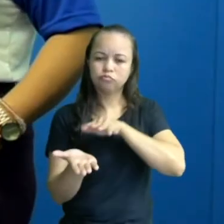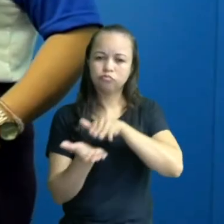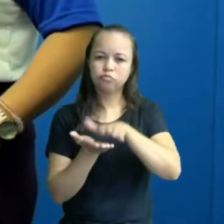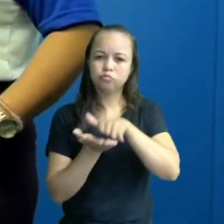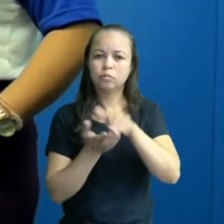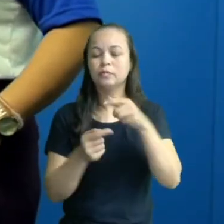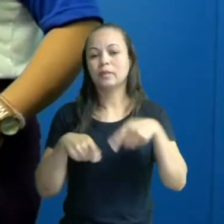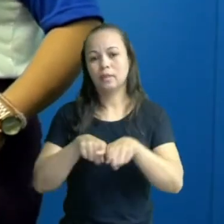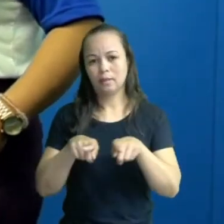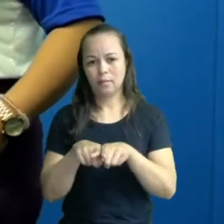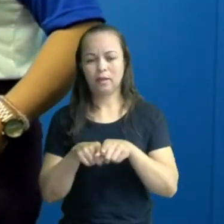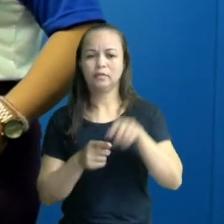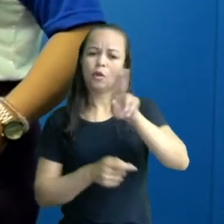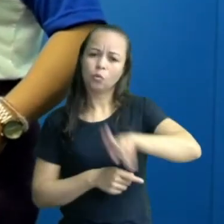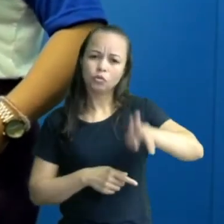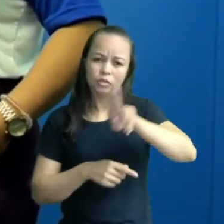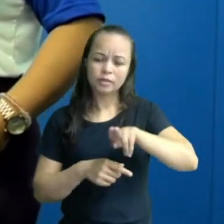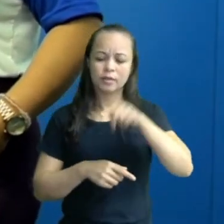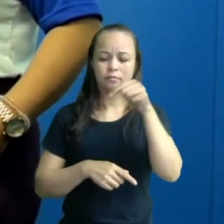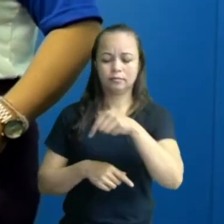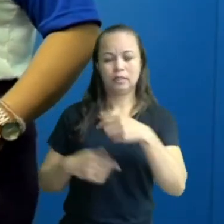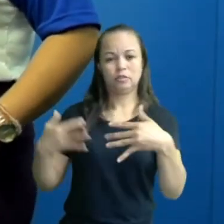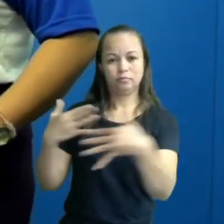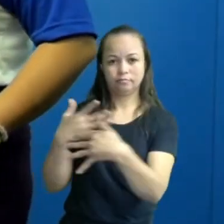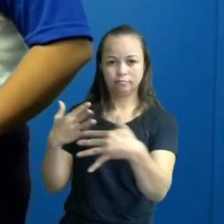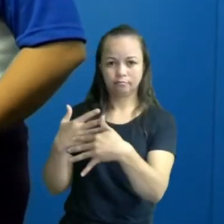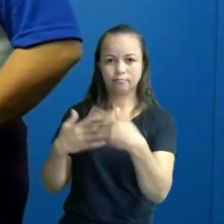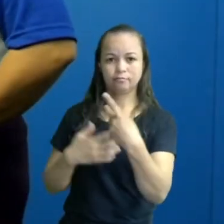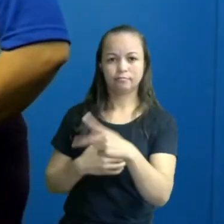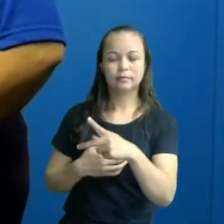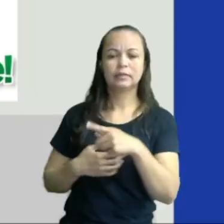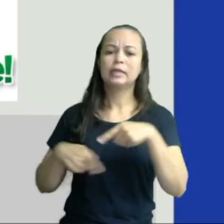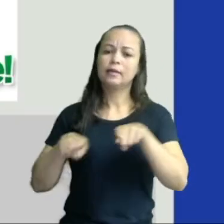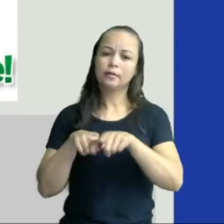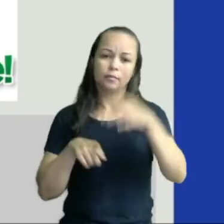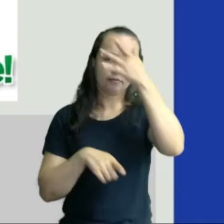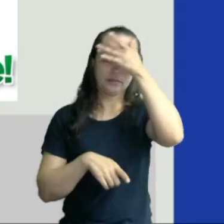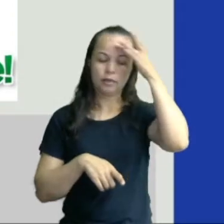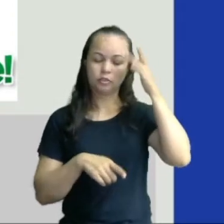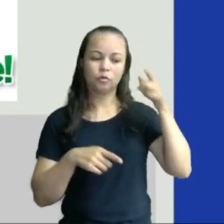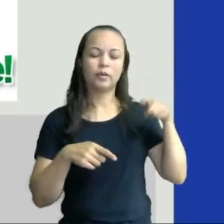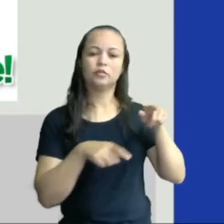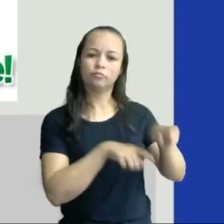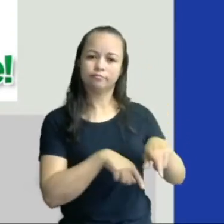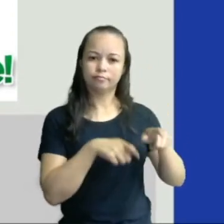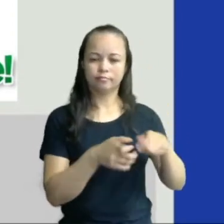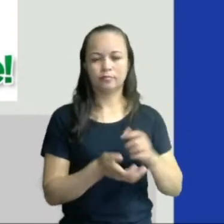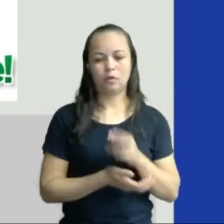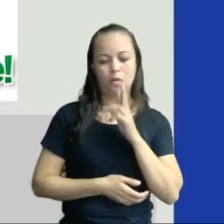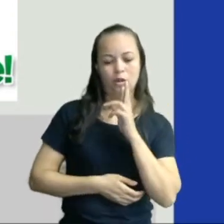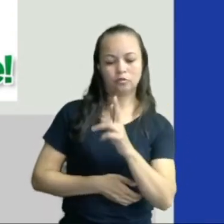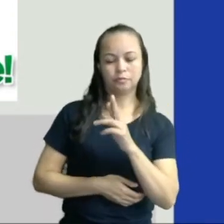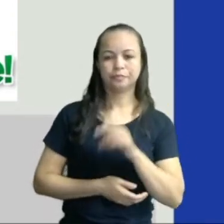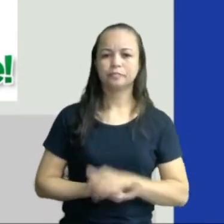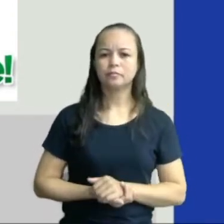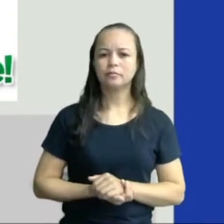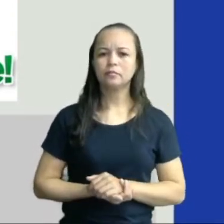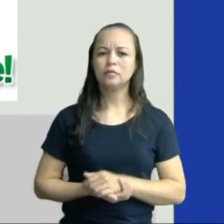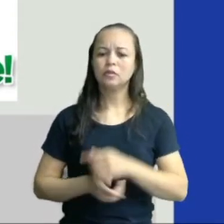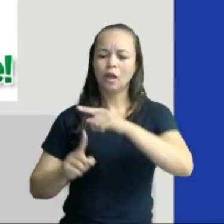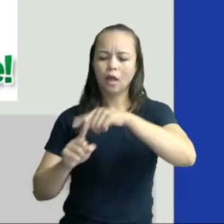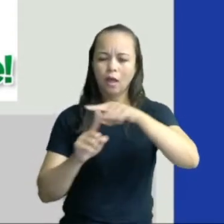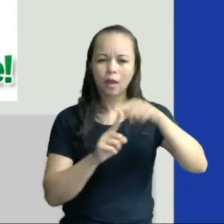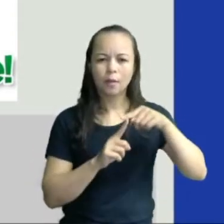cidades, utilizados pelas pessoas da cidade e também pelas pessoas do campo. Como eu respondi aí na pergunta, ó, quais são os tipos de